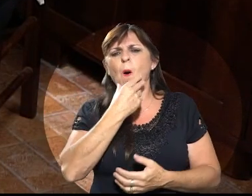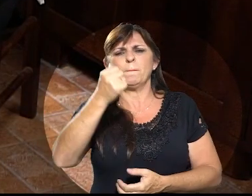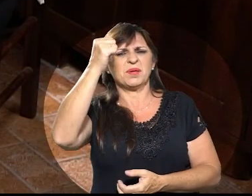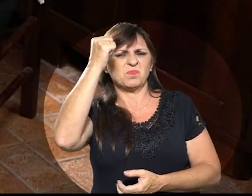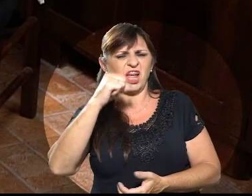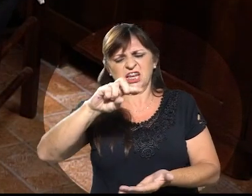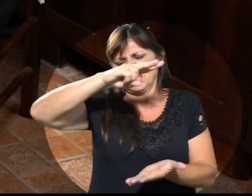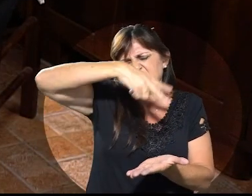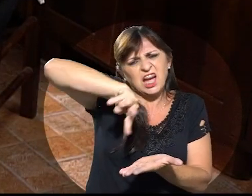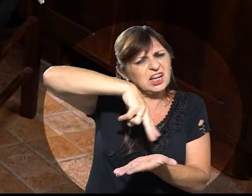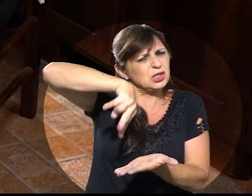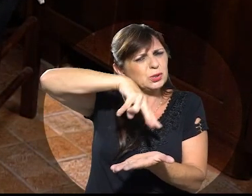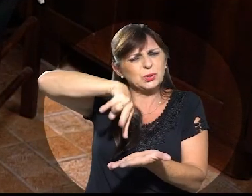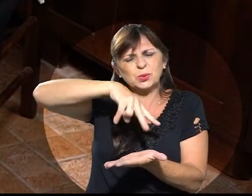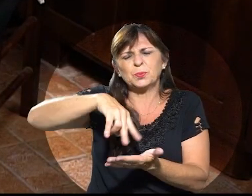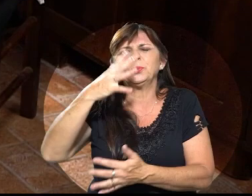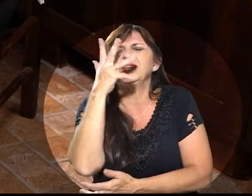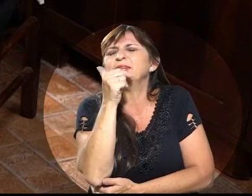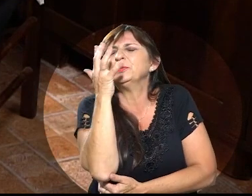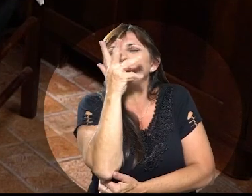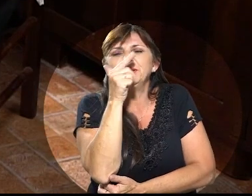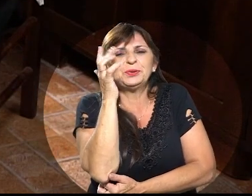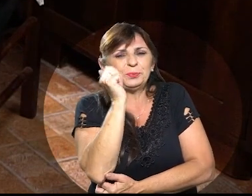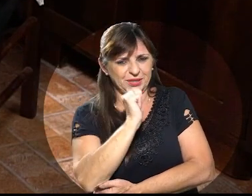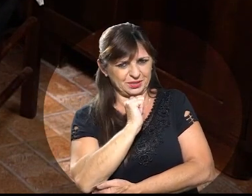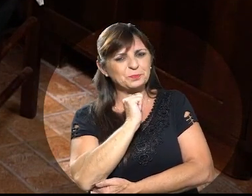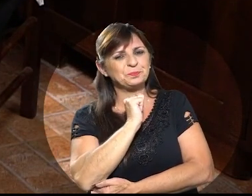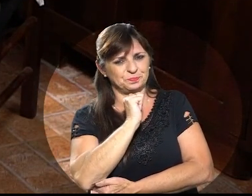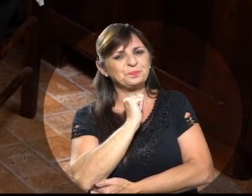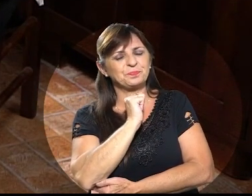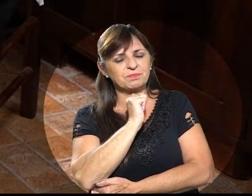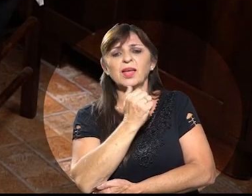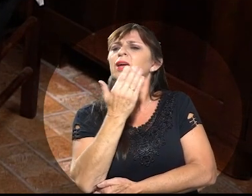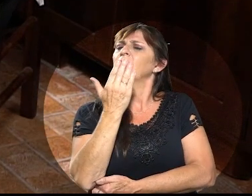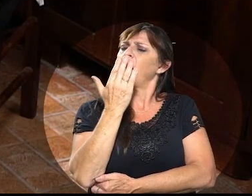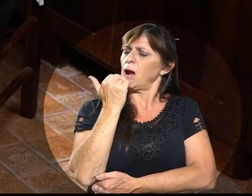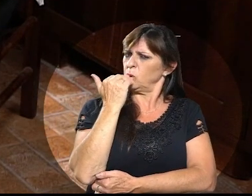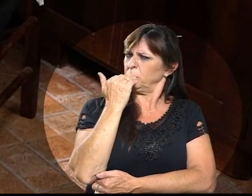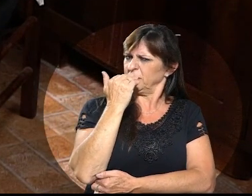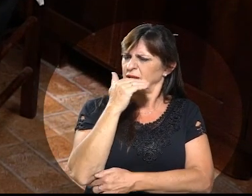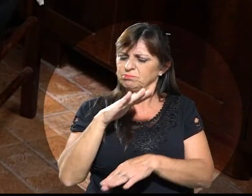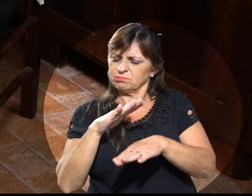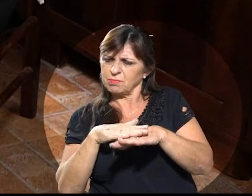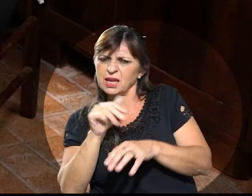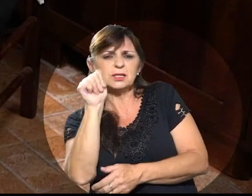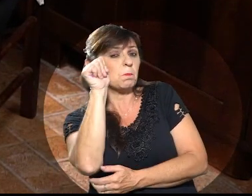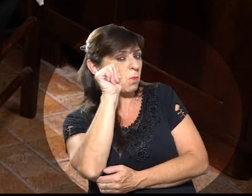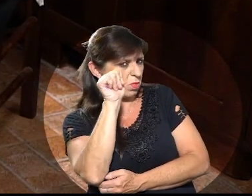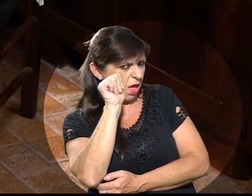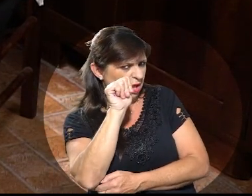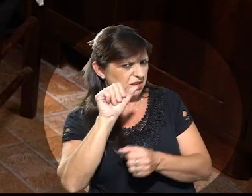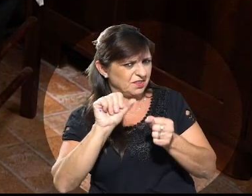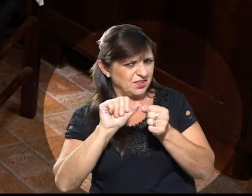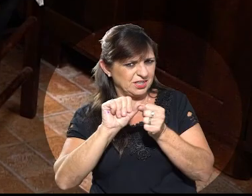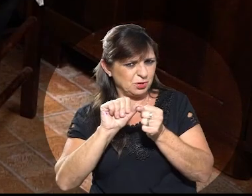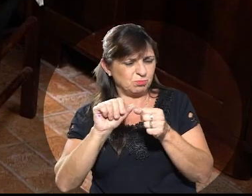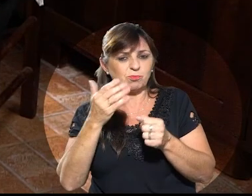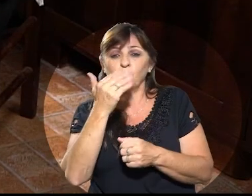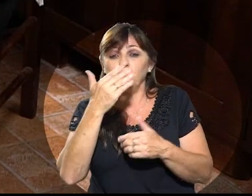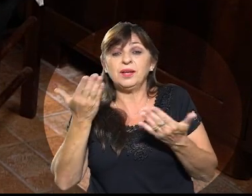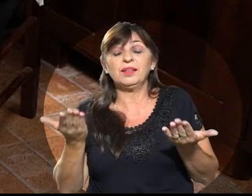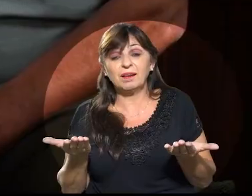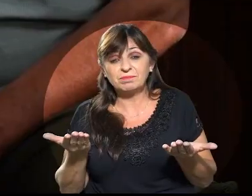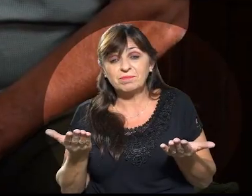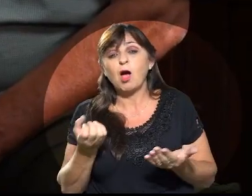culinária mais feminina, ou existia a participação masculina? Isso também é uma peculiaridade do povo árabe. Muito